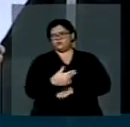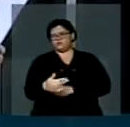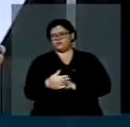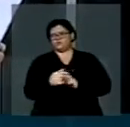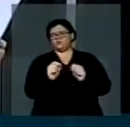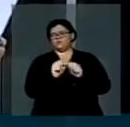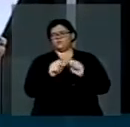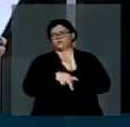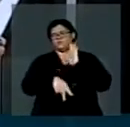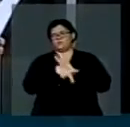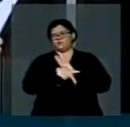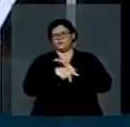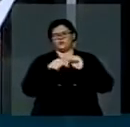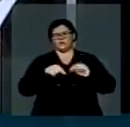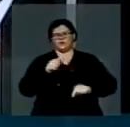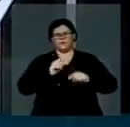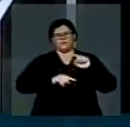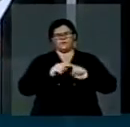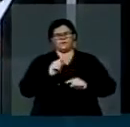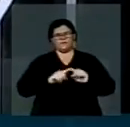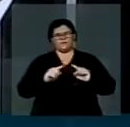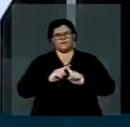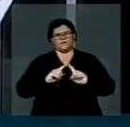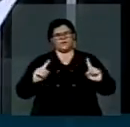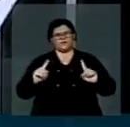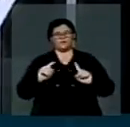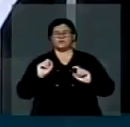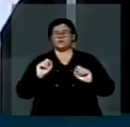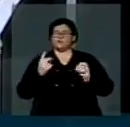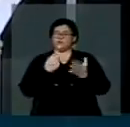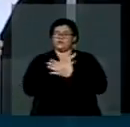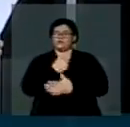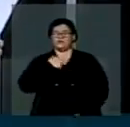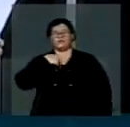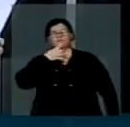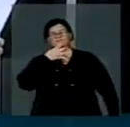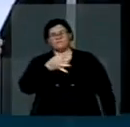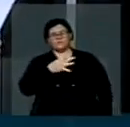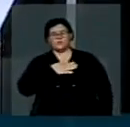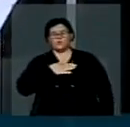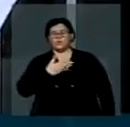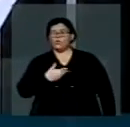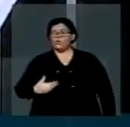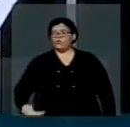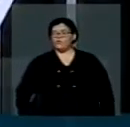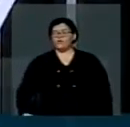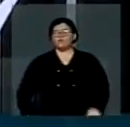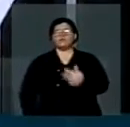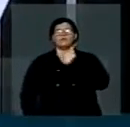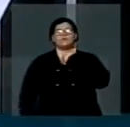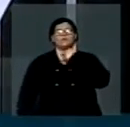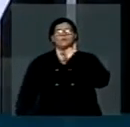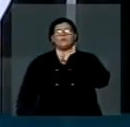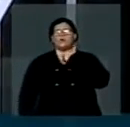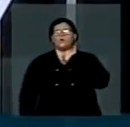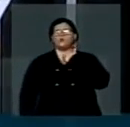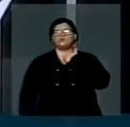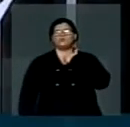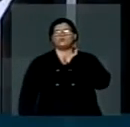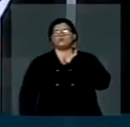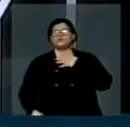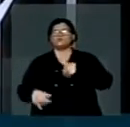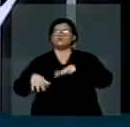não foi dos melhores. Trocando em miúdos, o governo não pode afrouxar as rédeas. Para o Brasil avançar, é necessário melhorar